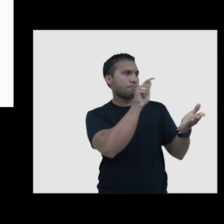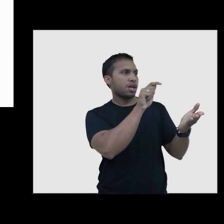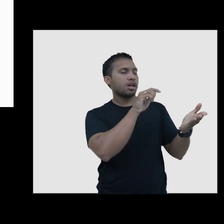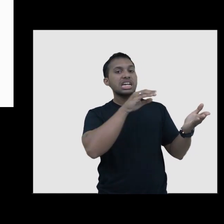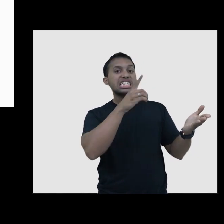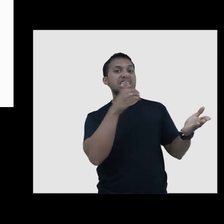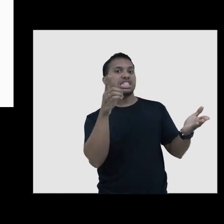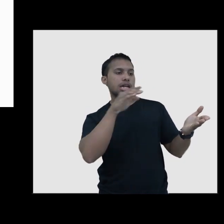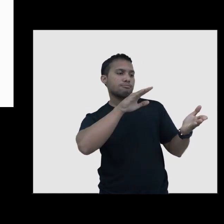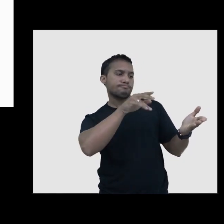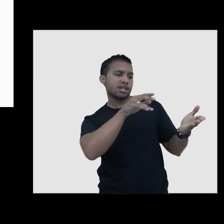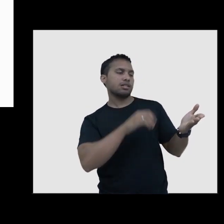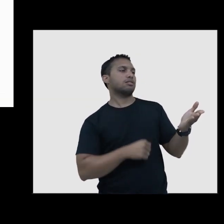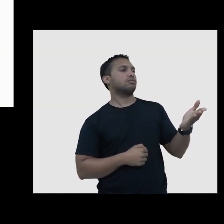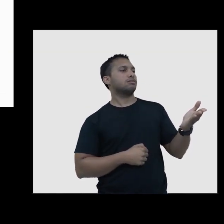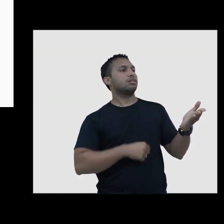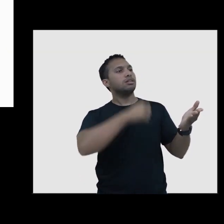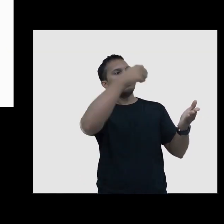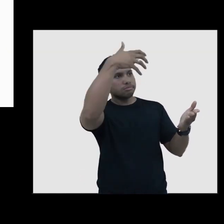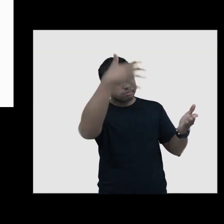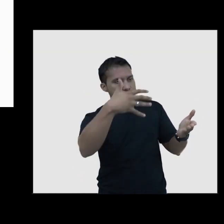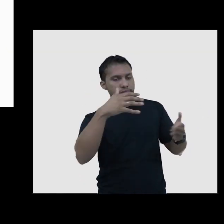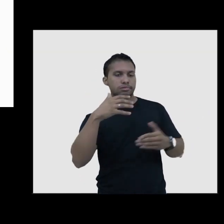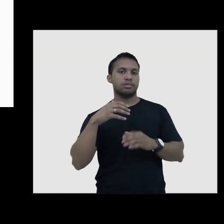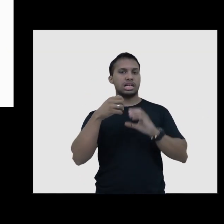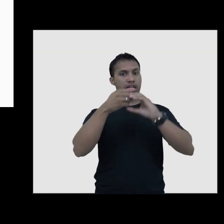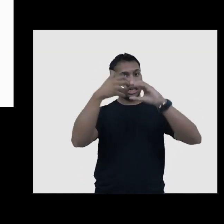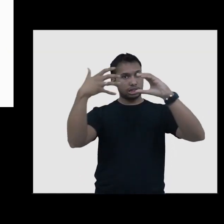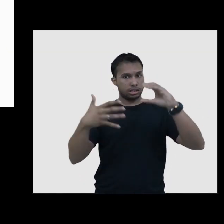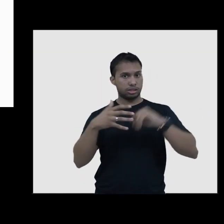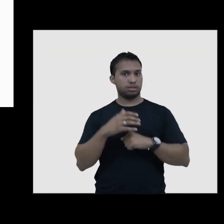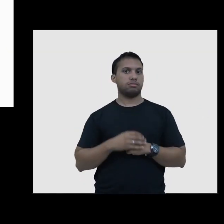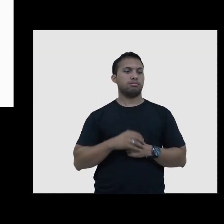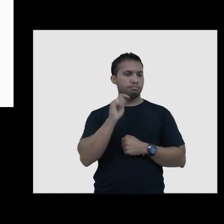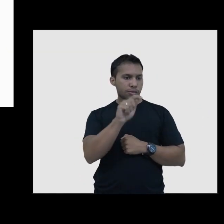que o vídeo original, eu vou clicar aqui sobre ele com o botão direito, ó,